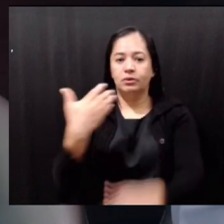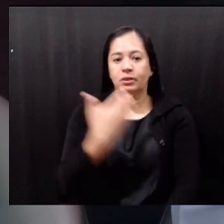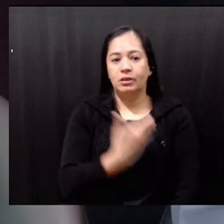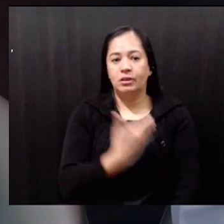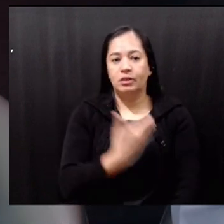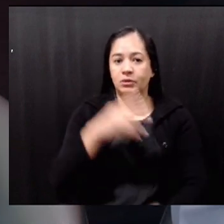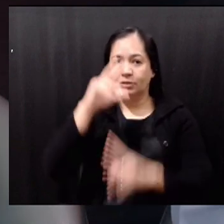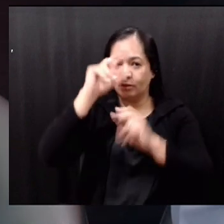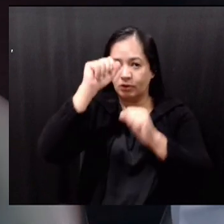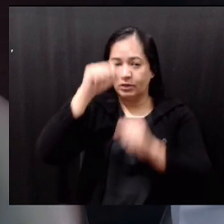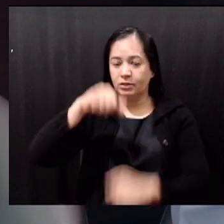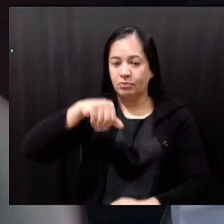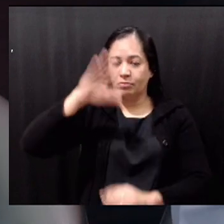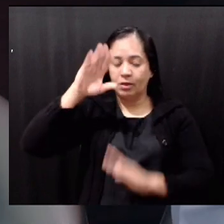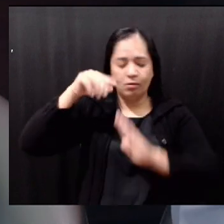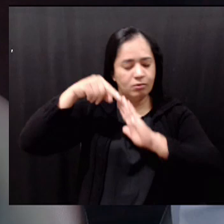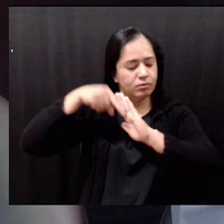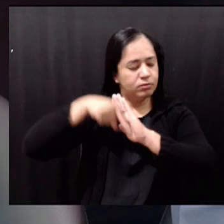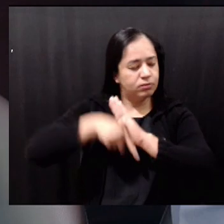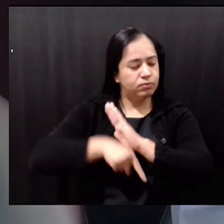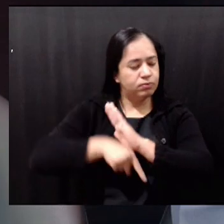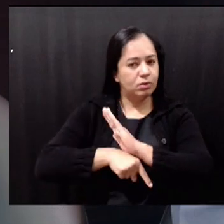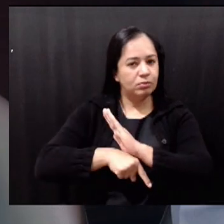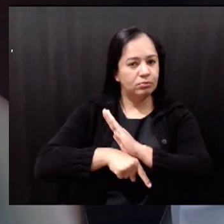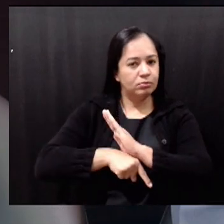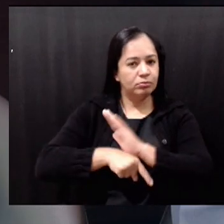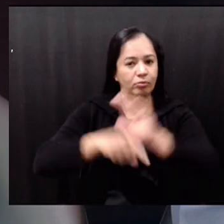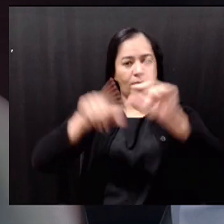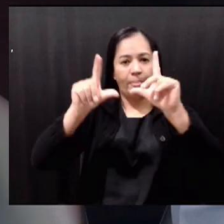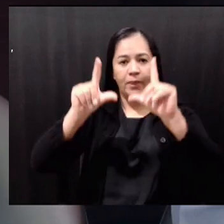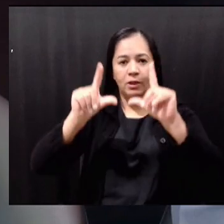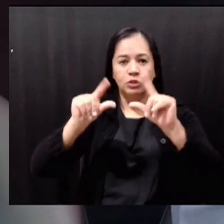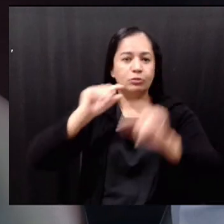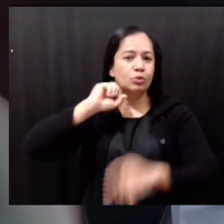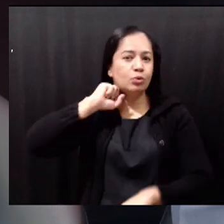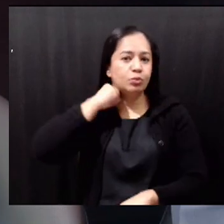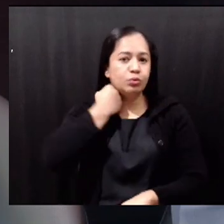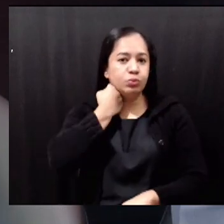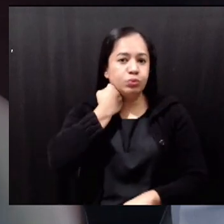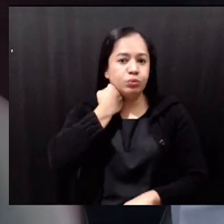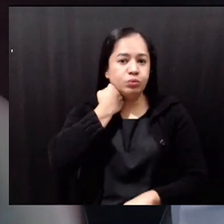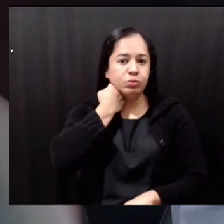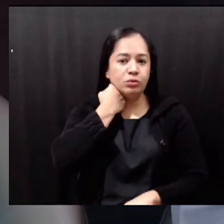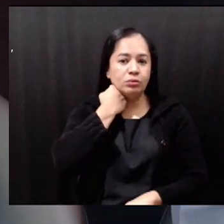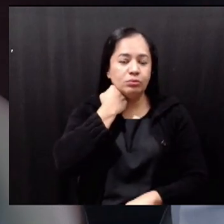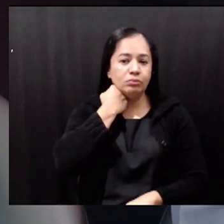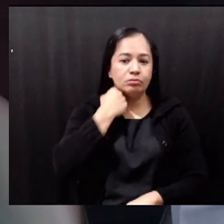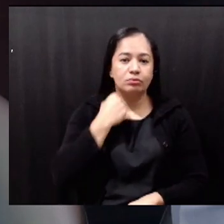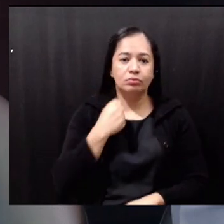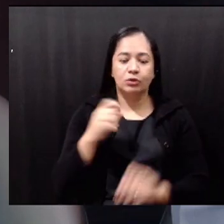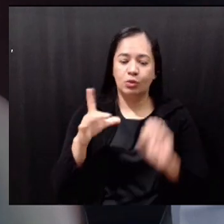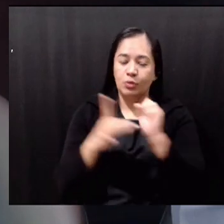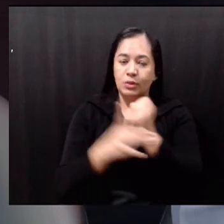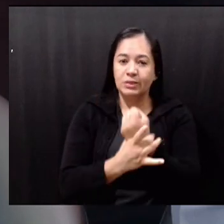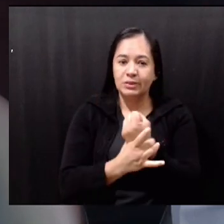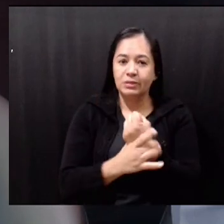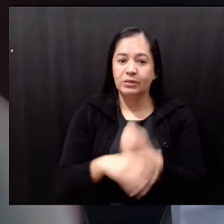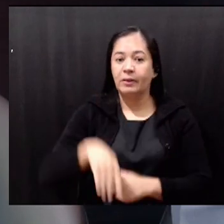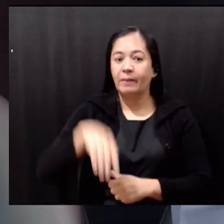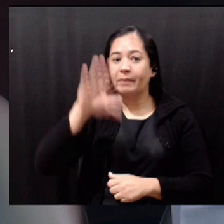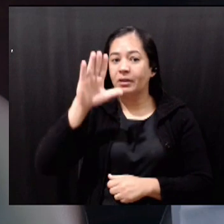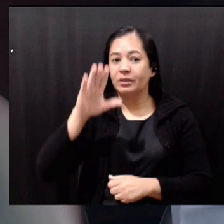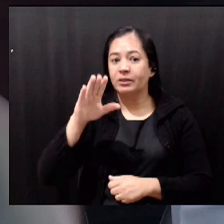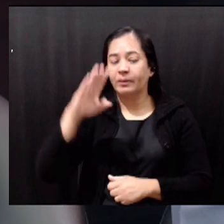profundas, elas tendem a reduzir estresse, elas tendem a dar uma fonte mais segura, inclusive de feedback, porque o